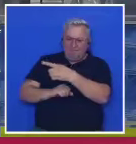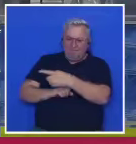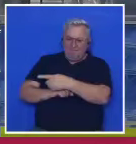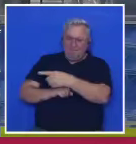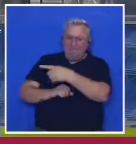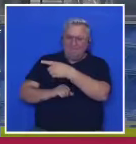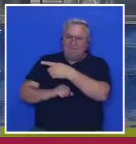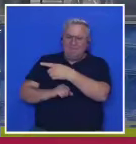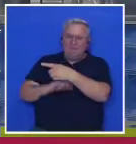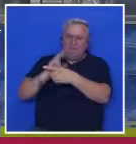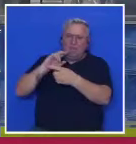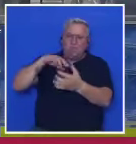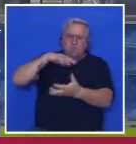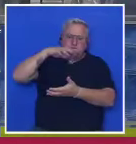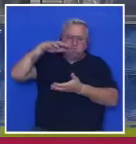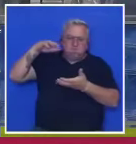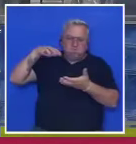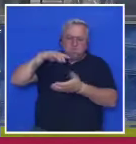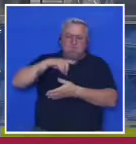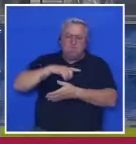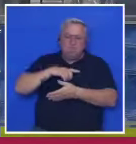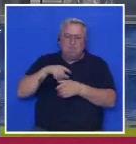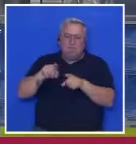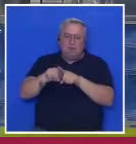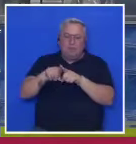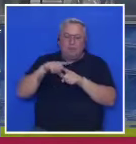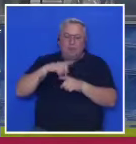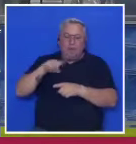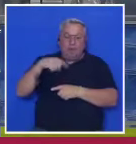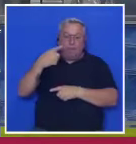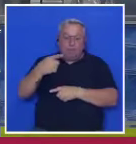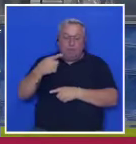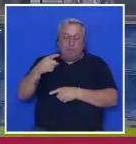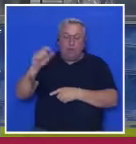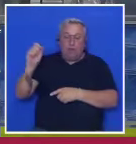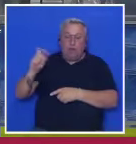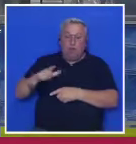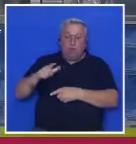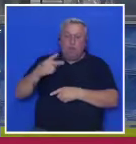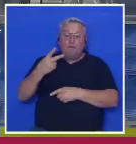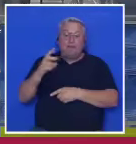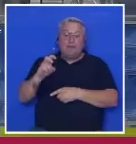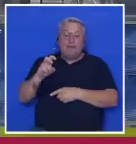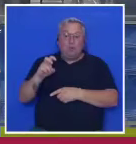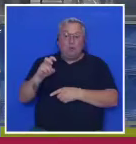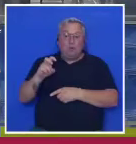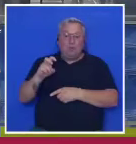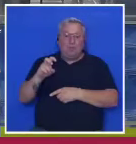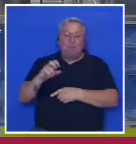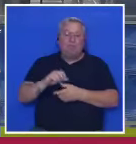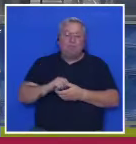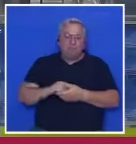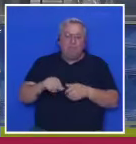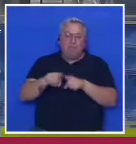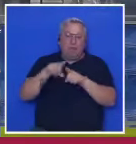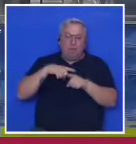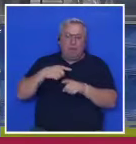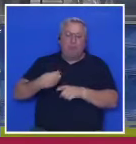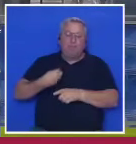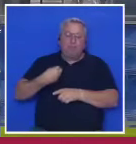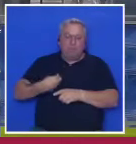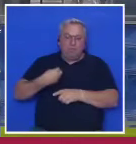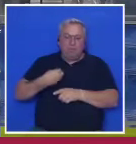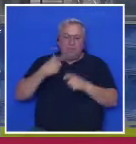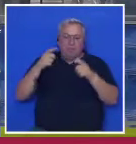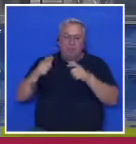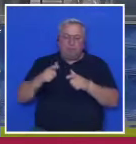Bolas sendo embaralhadas no nosso globo. E já temos a próxima bola, bola azul número 25. Estamos ao vivo aqui